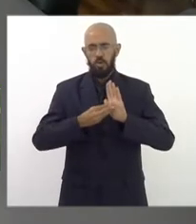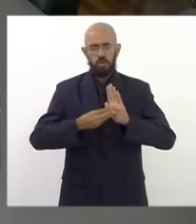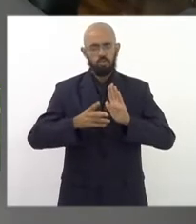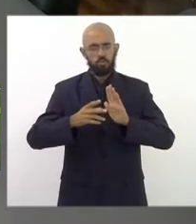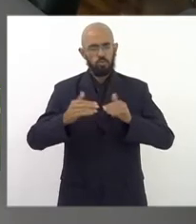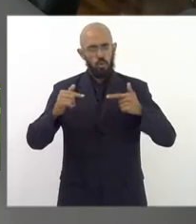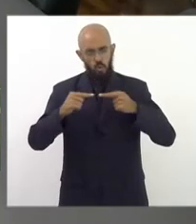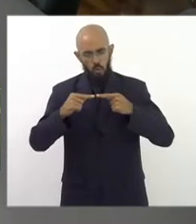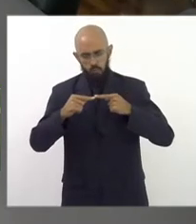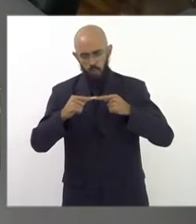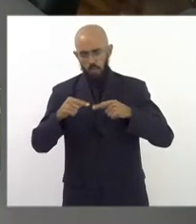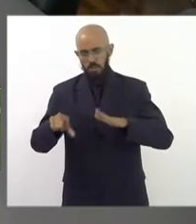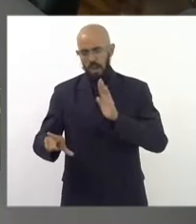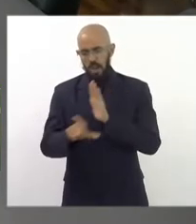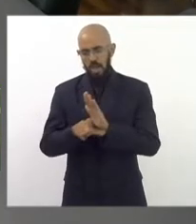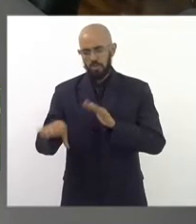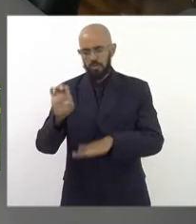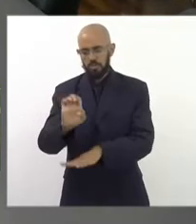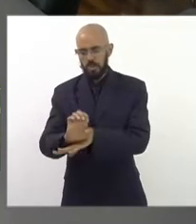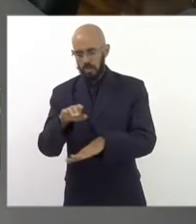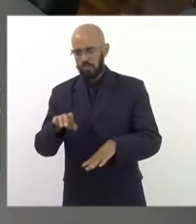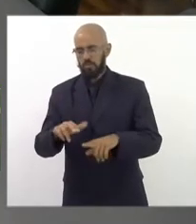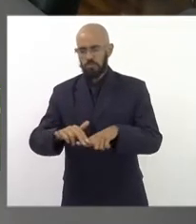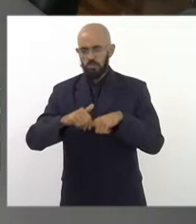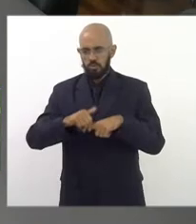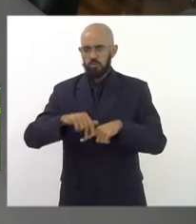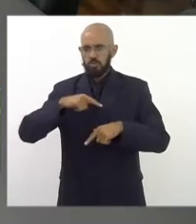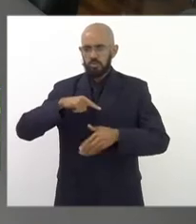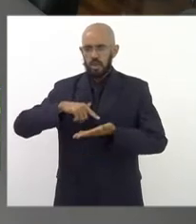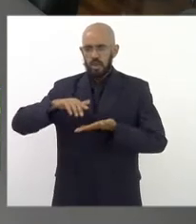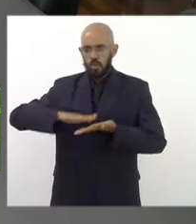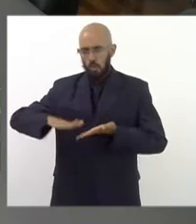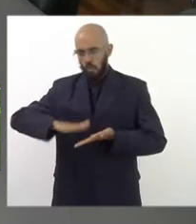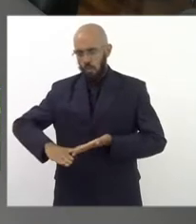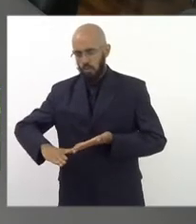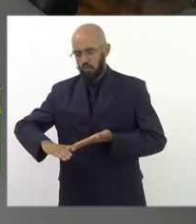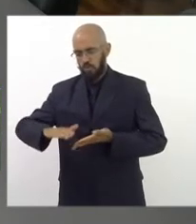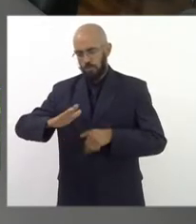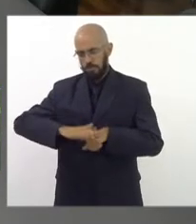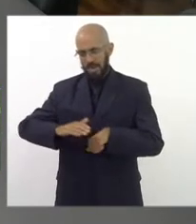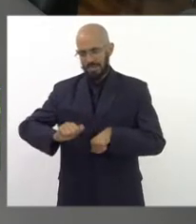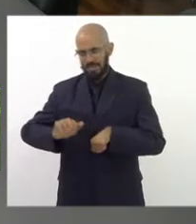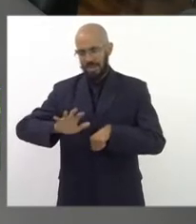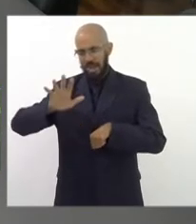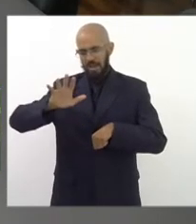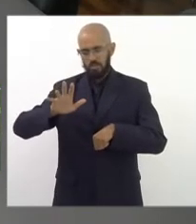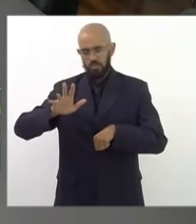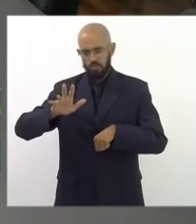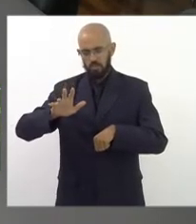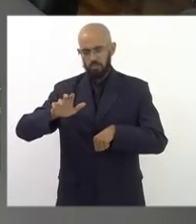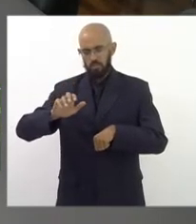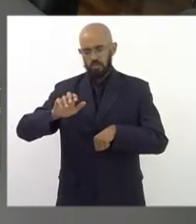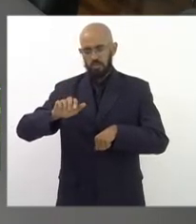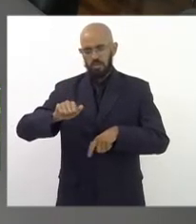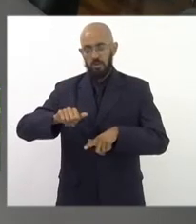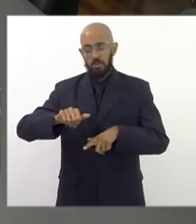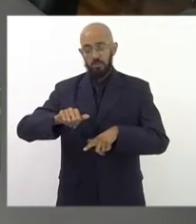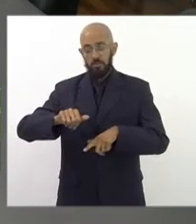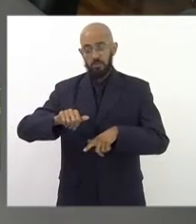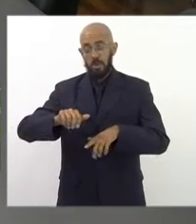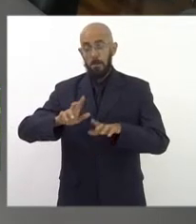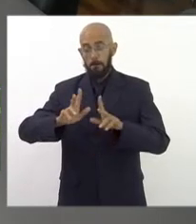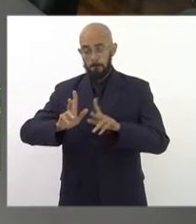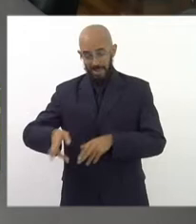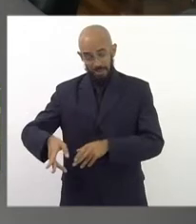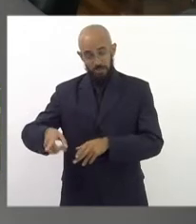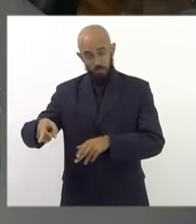estadual e, portanto, tem um custo maior e mais conservador. E, ainda assim, o plano